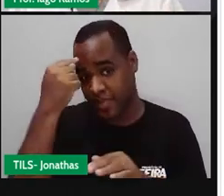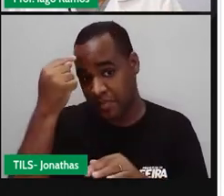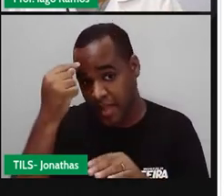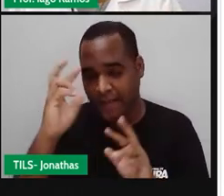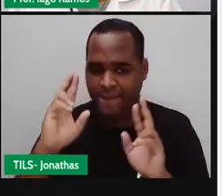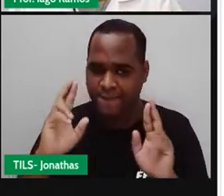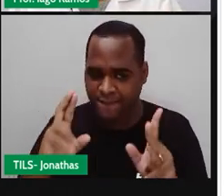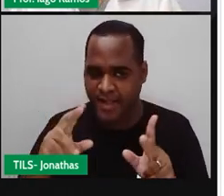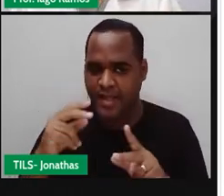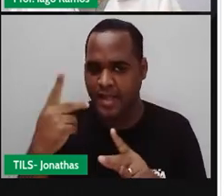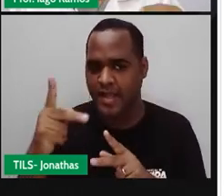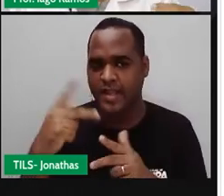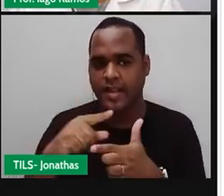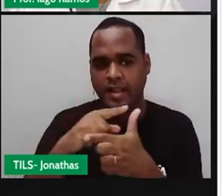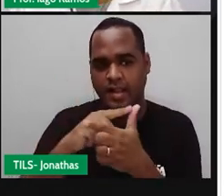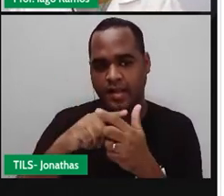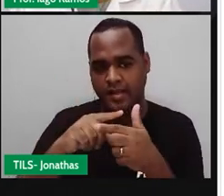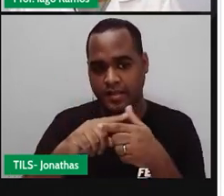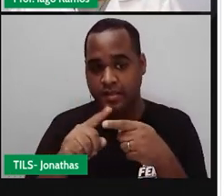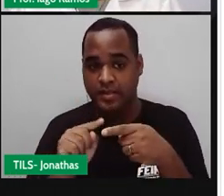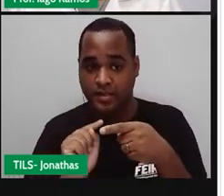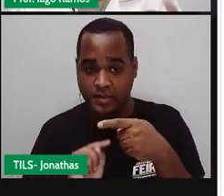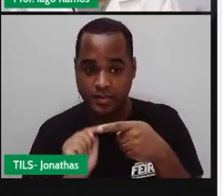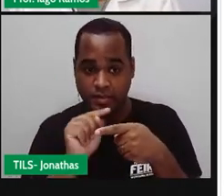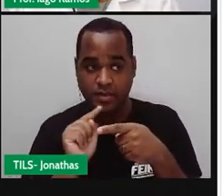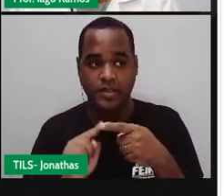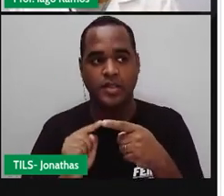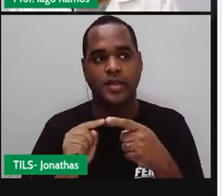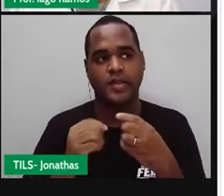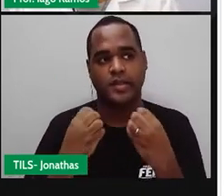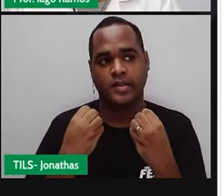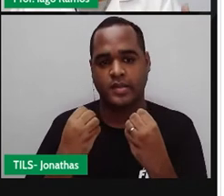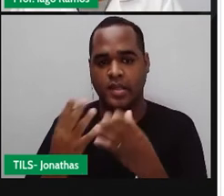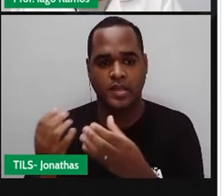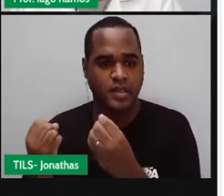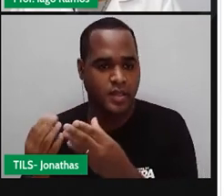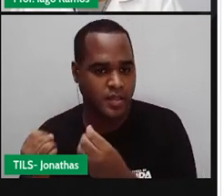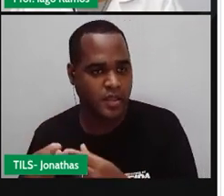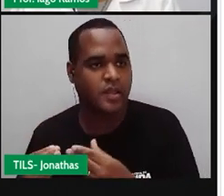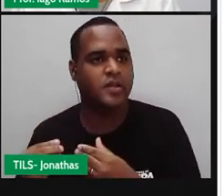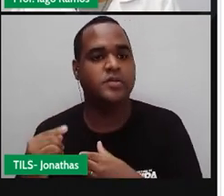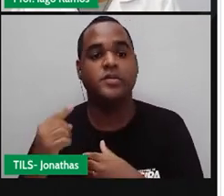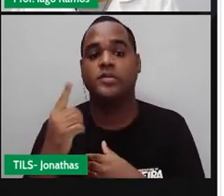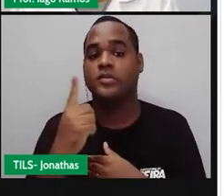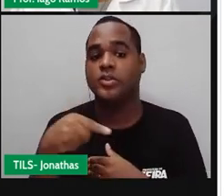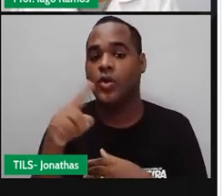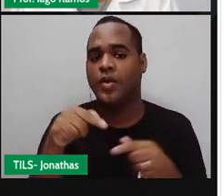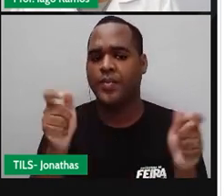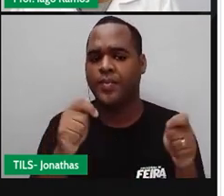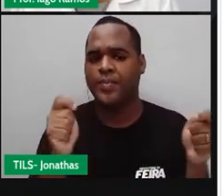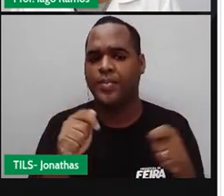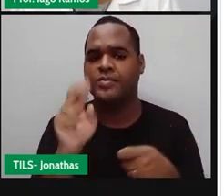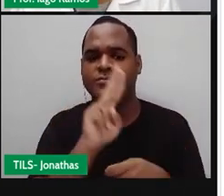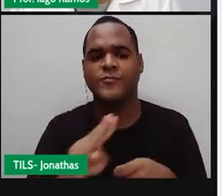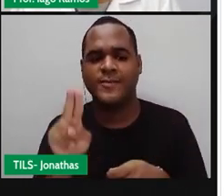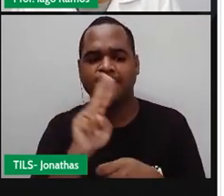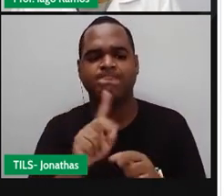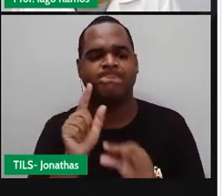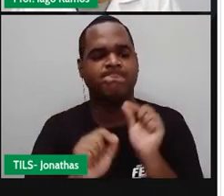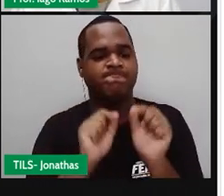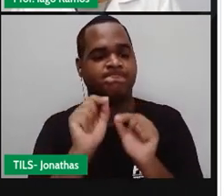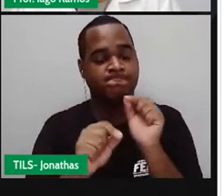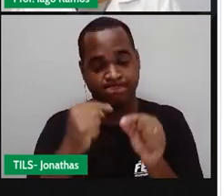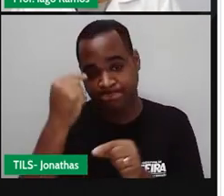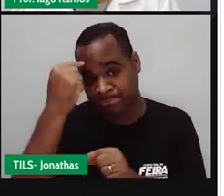dividir compartilhar partilhar a gente também pode usar